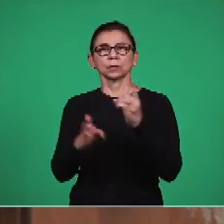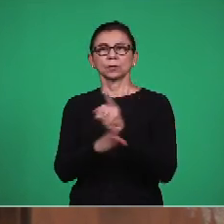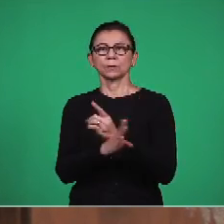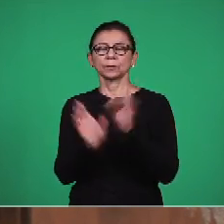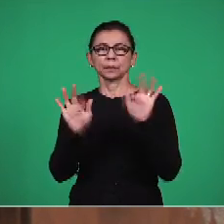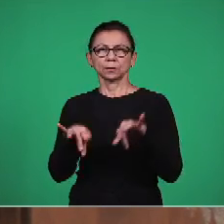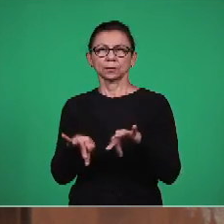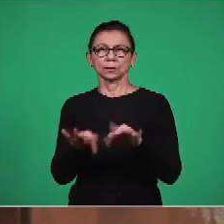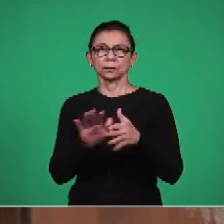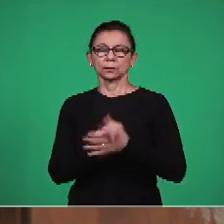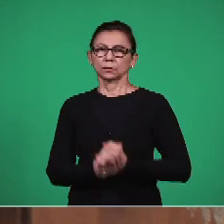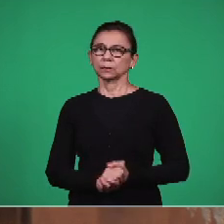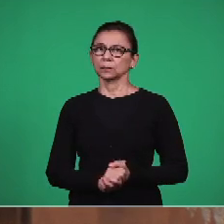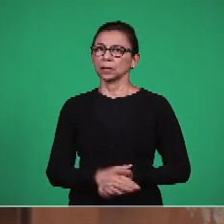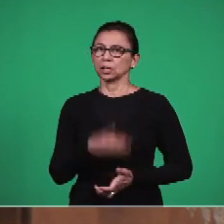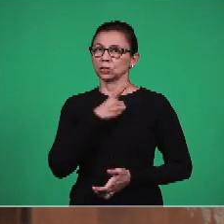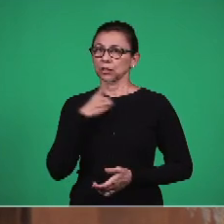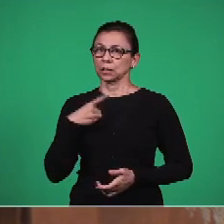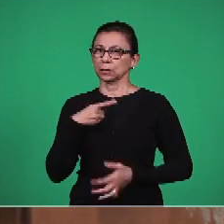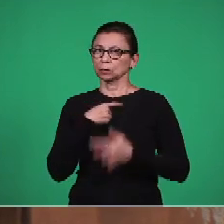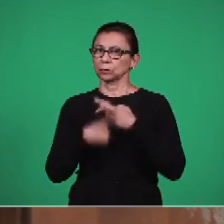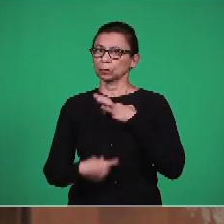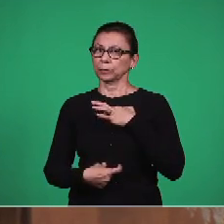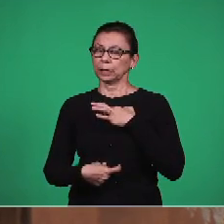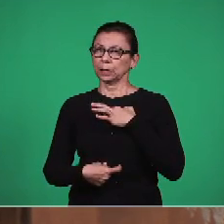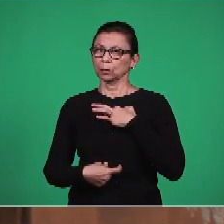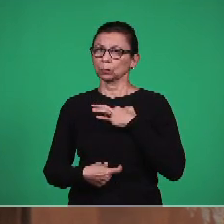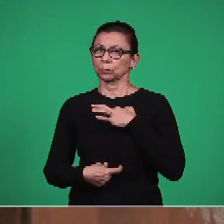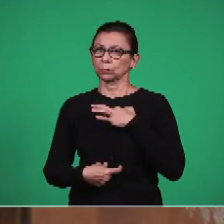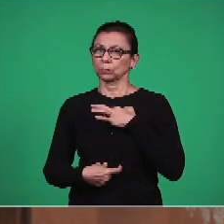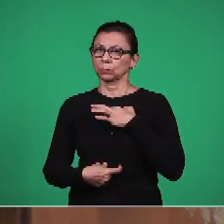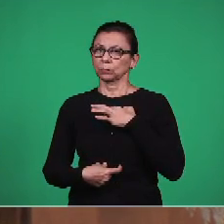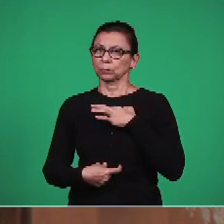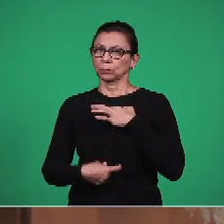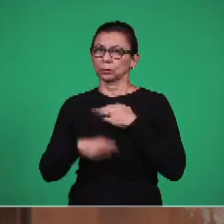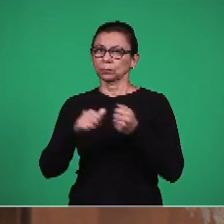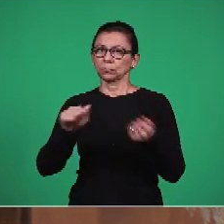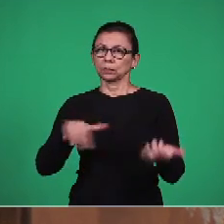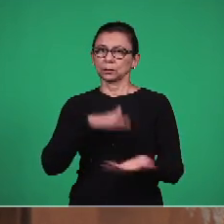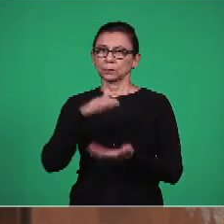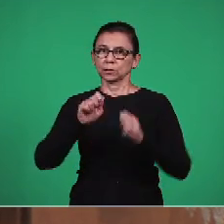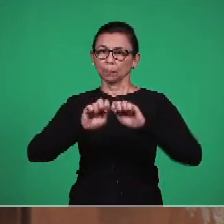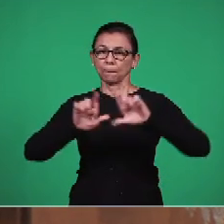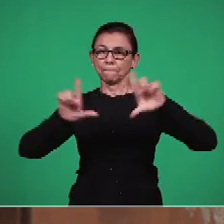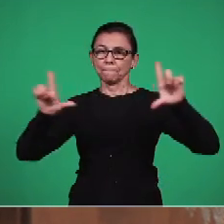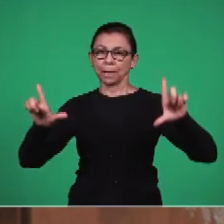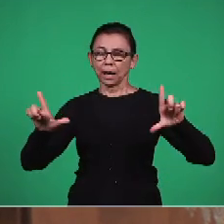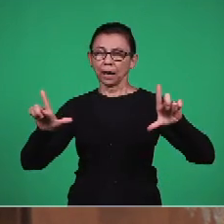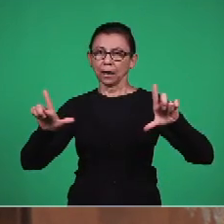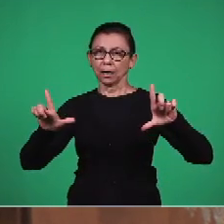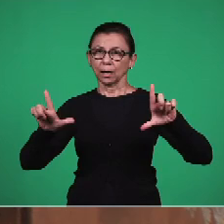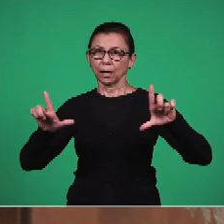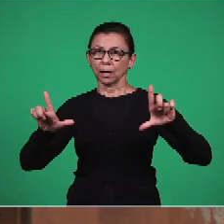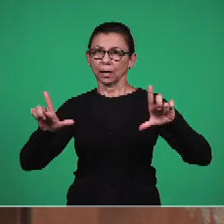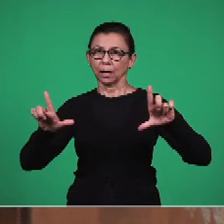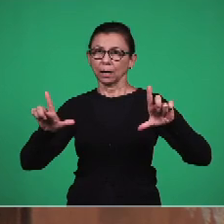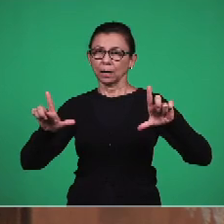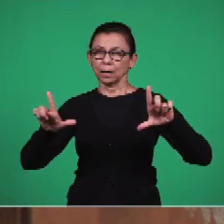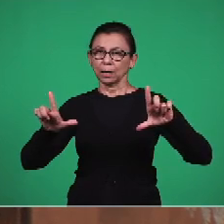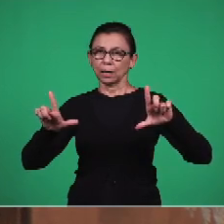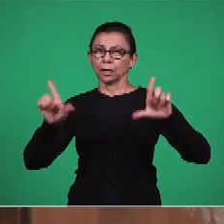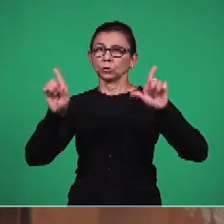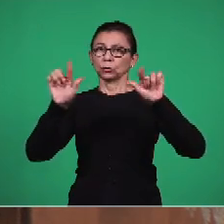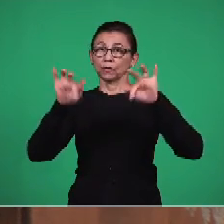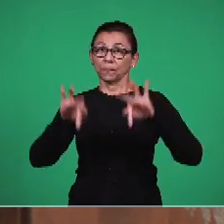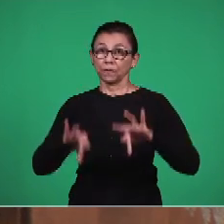nem diácono, nem obreiro, nem ninguém. Ligou o satélite, está ligado, e só depois que ouvir a